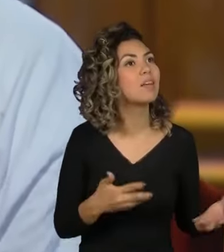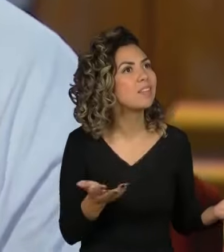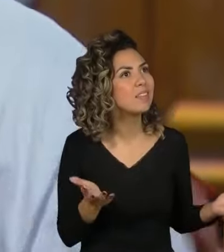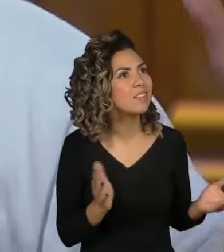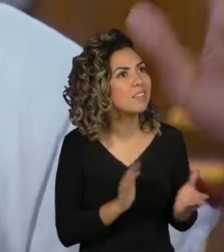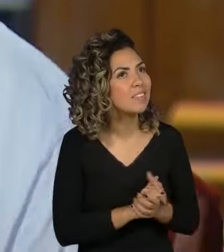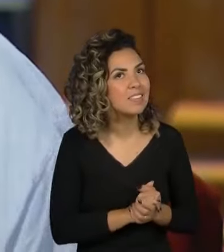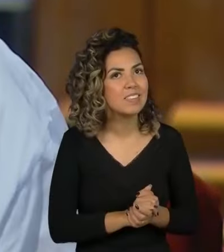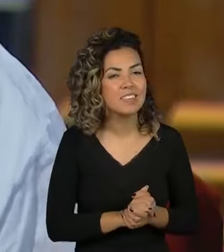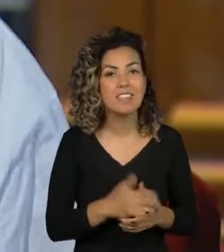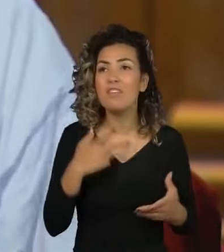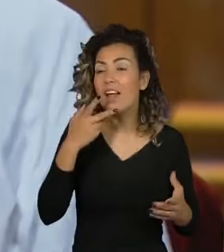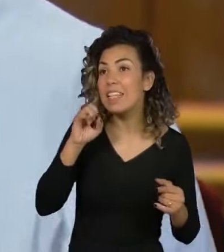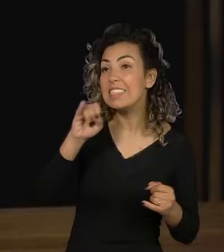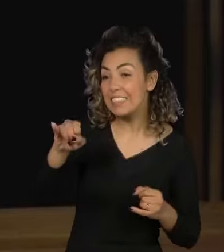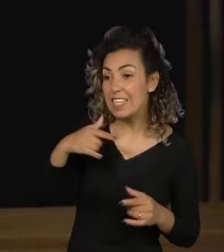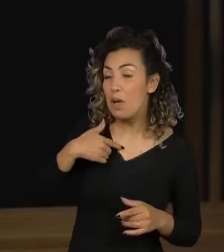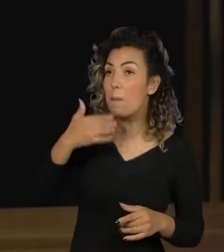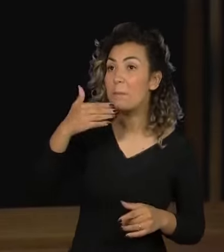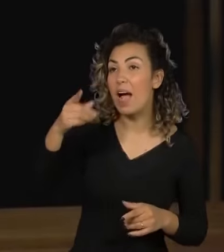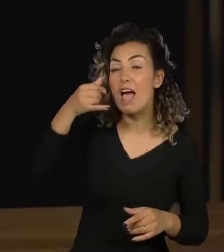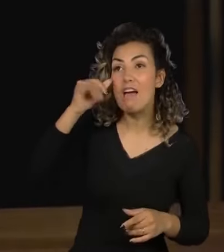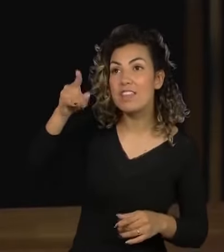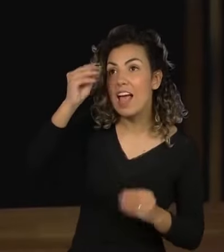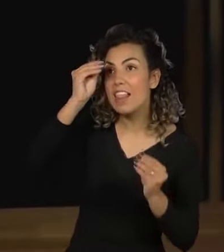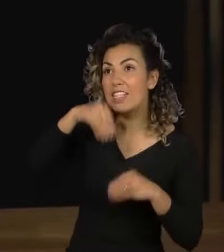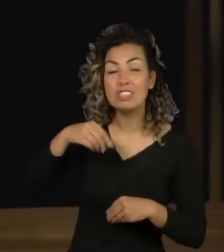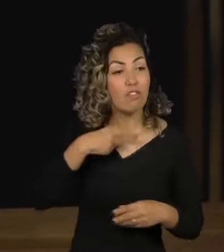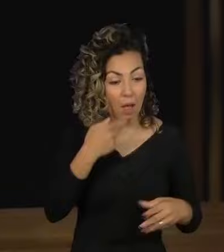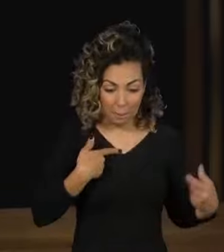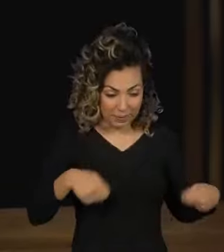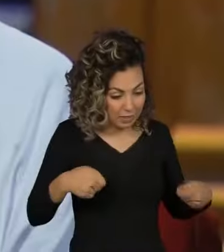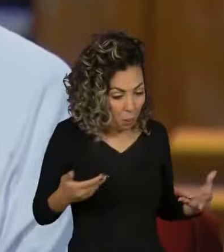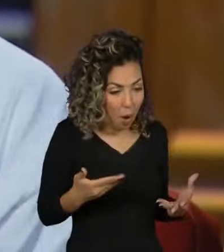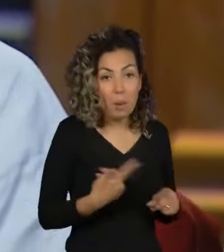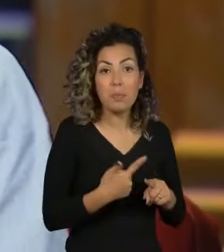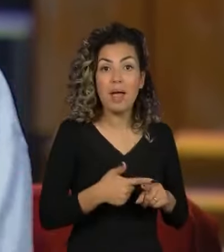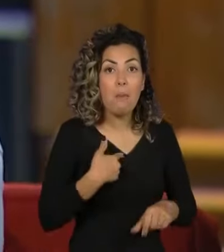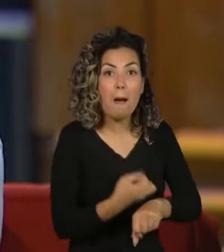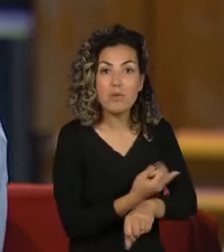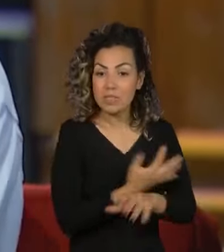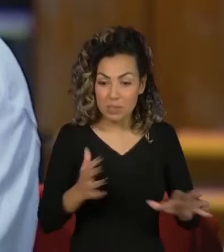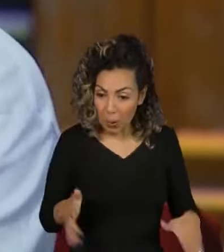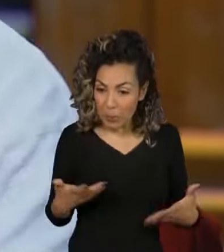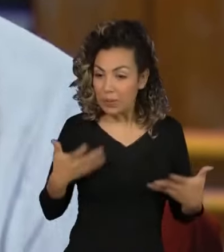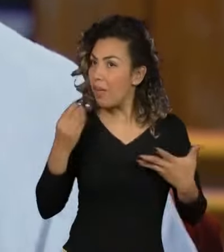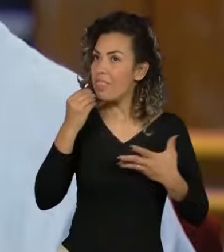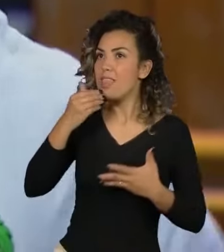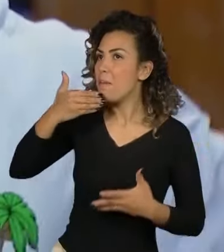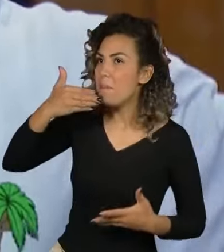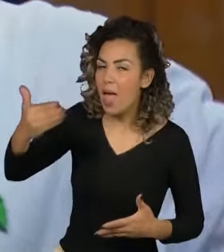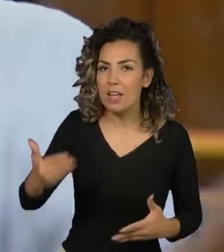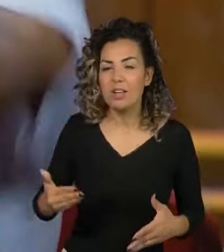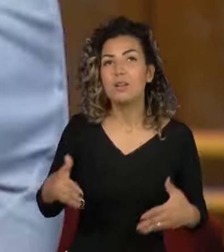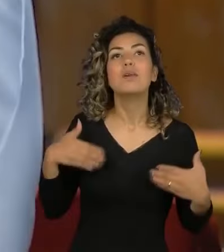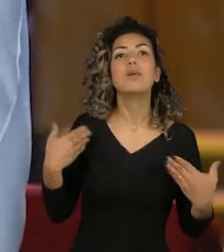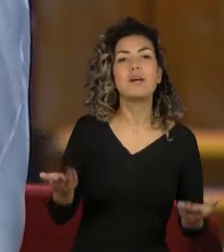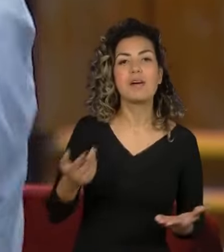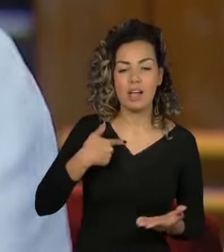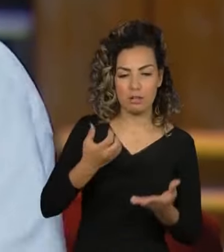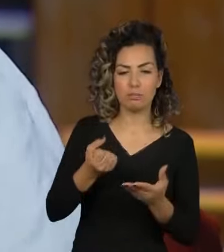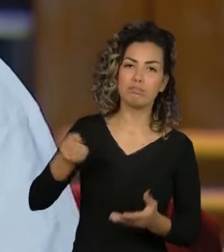vai que dá tempo de eu desistir né tem que ir nesse impulso tem que ir nessa emoção é é e aí eu cheguei e taquei assim ó